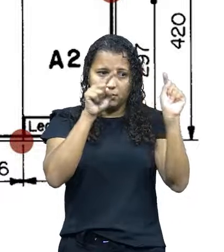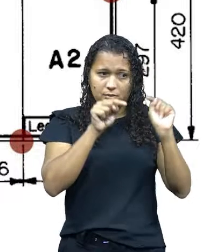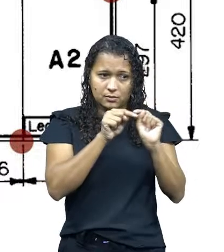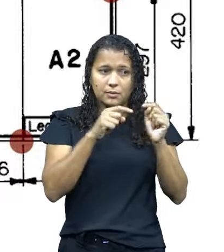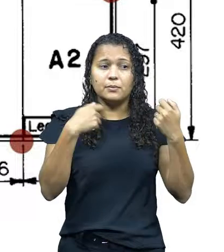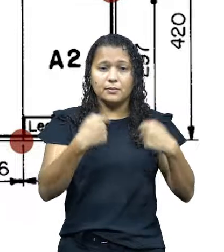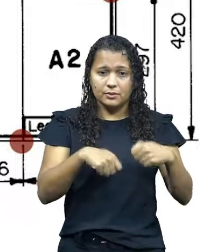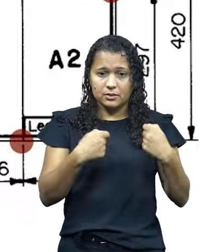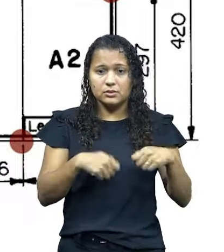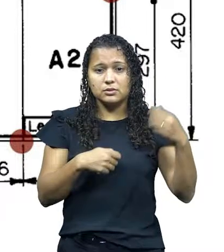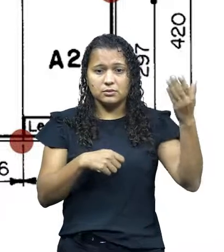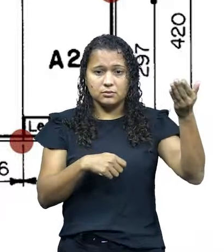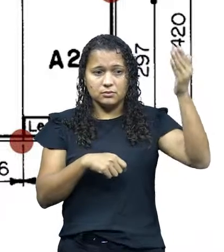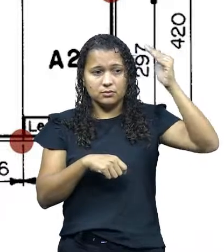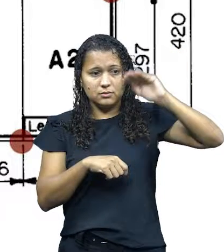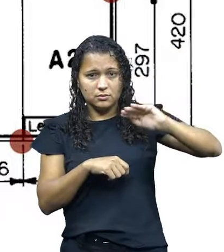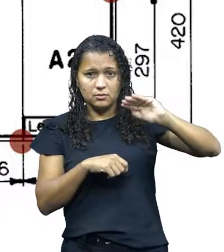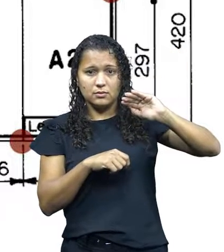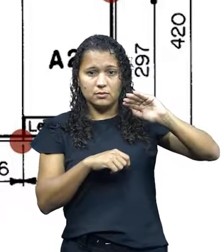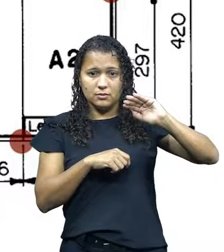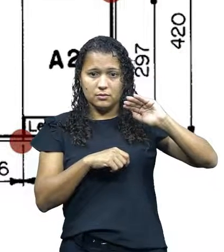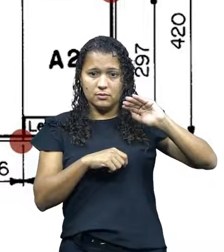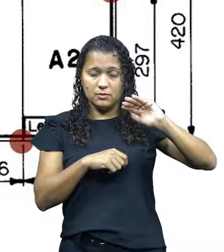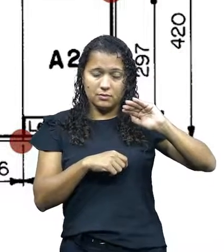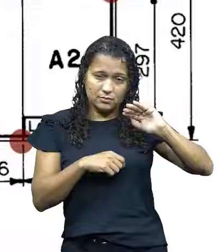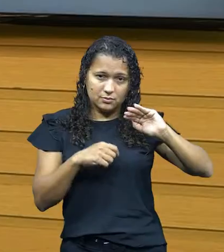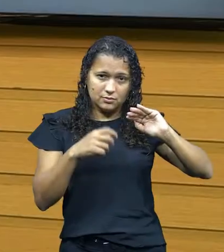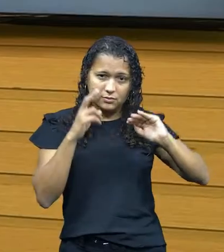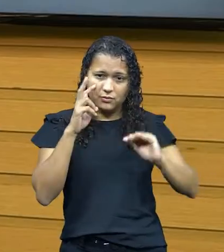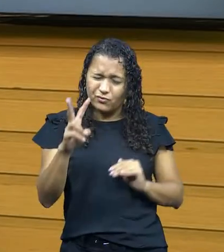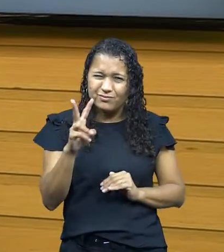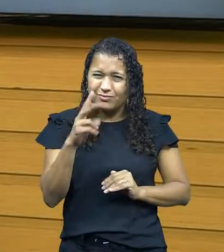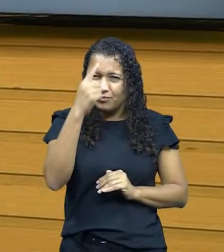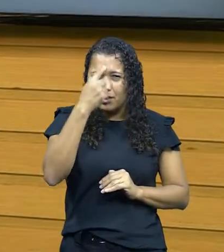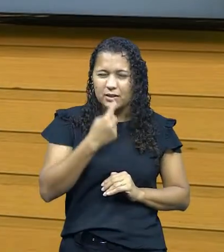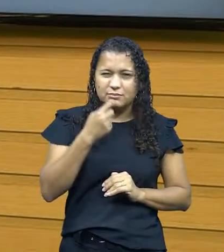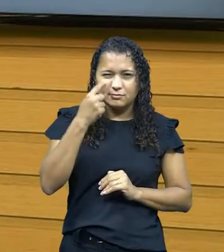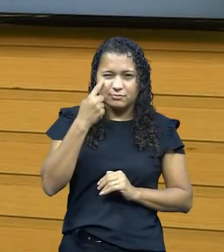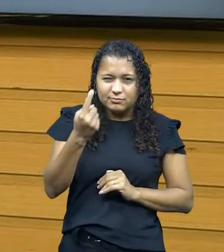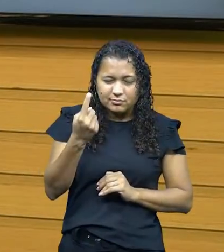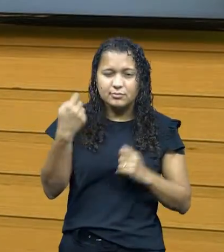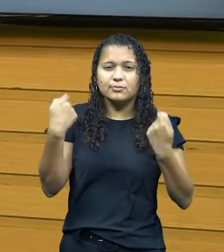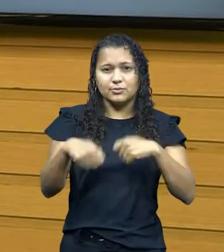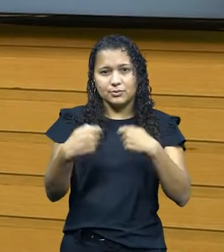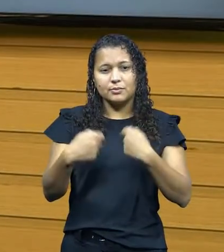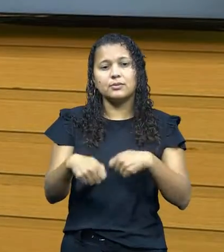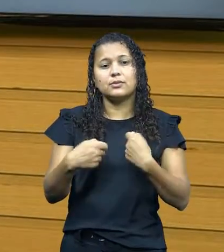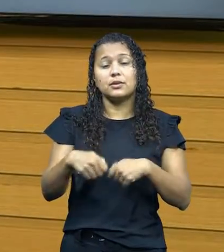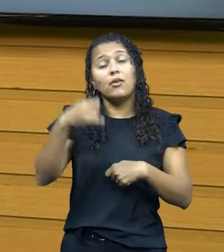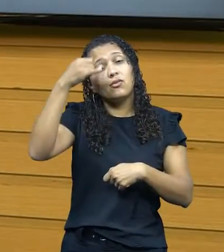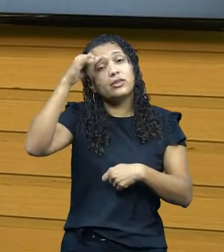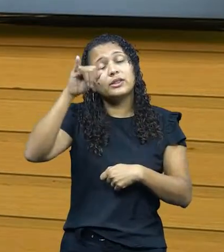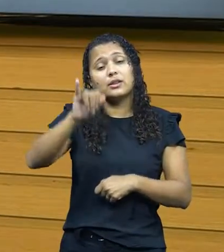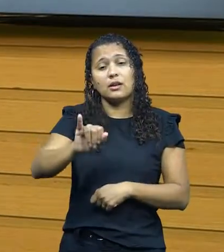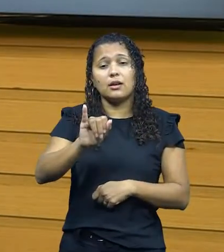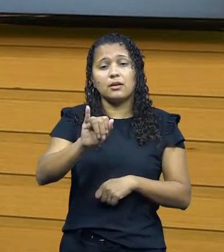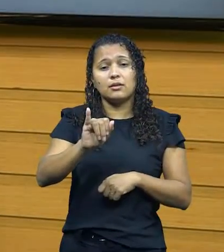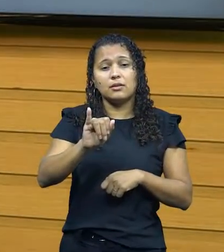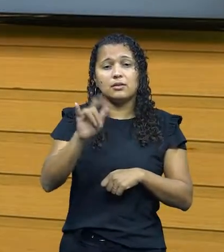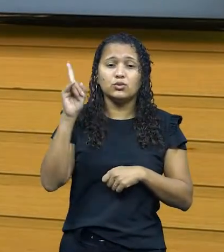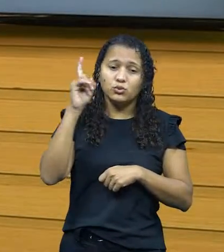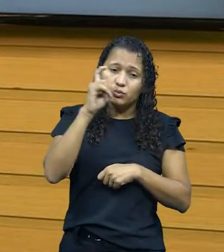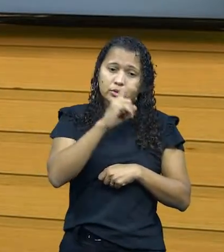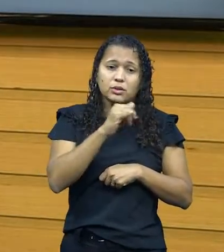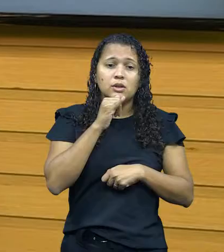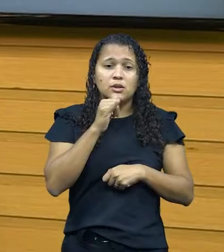canto superior, ele deve ser dobrado para trás. Por quê? Porque assim a gente vai evitar a